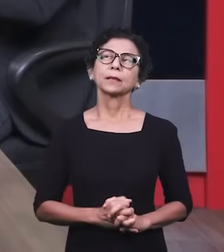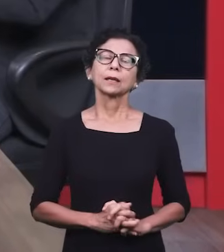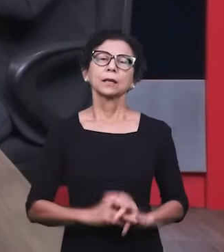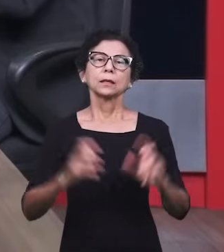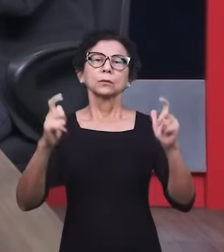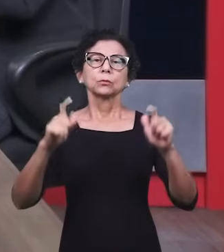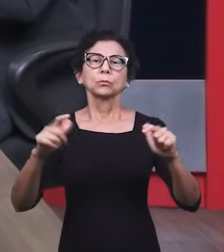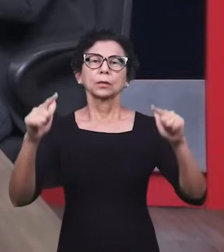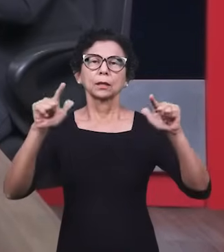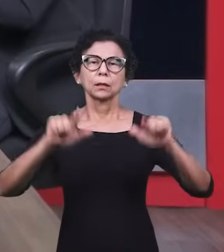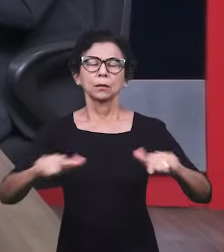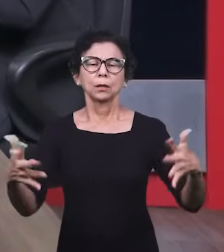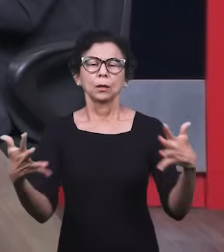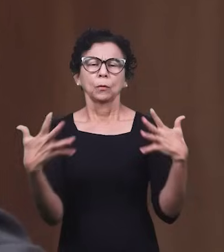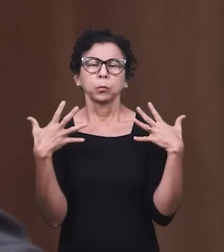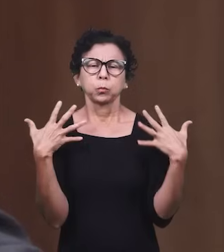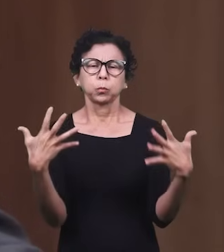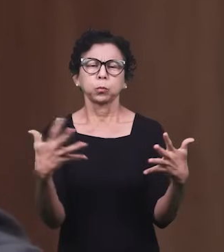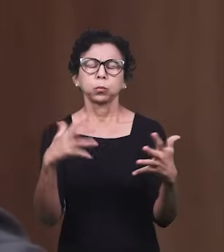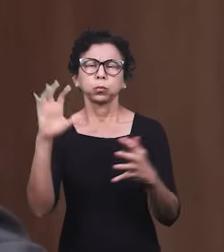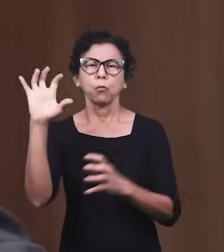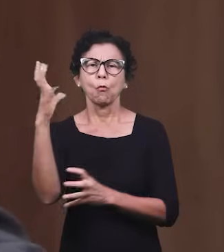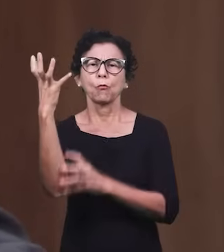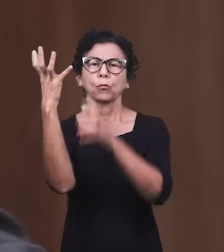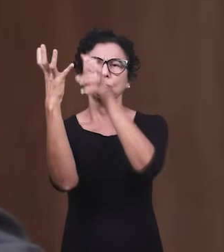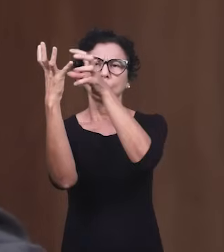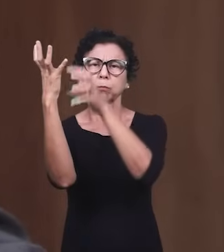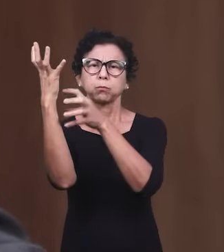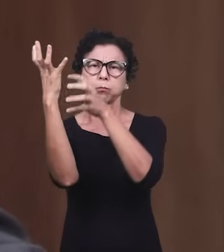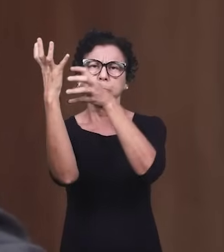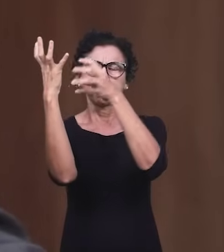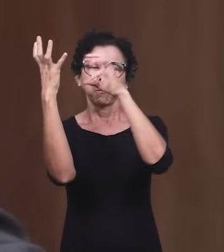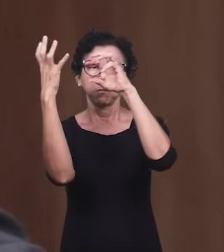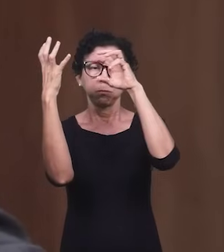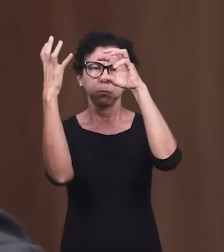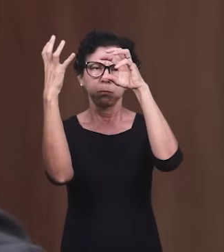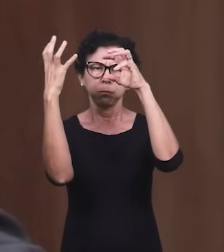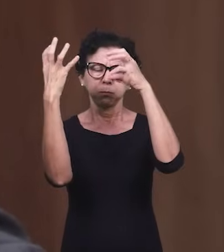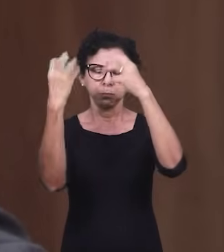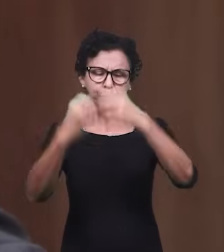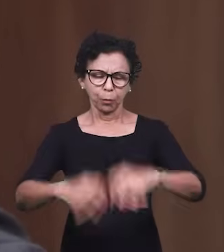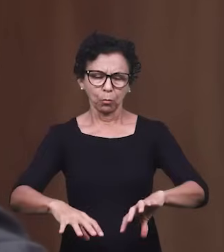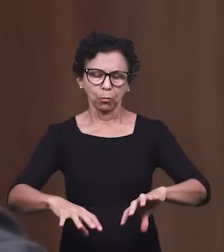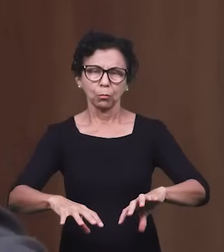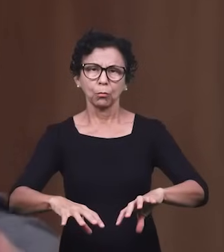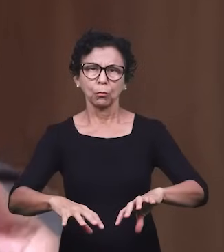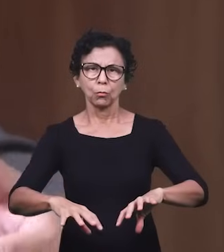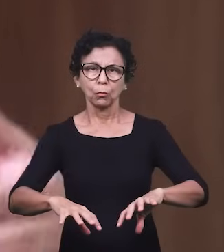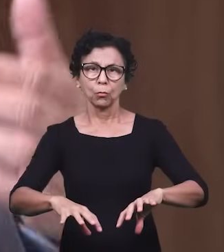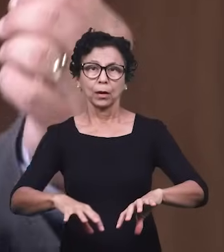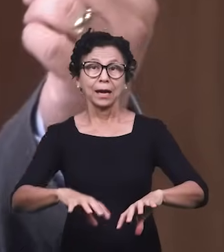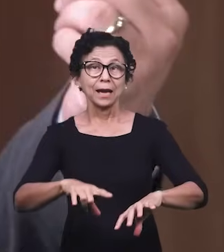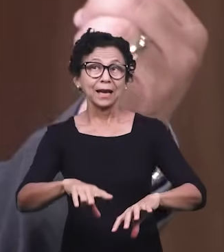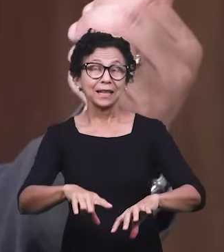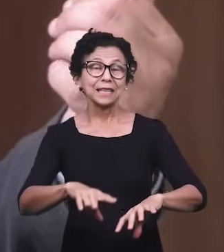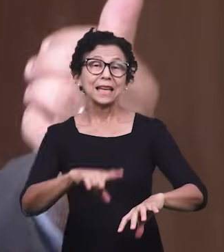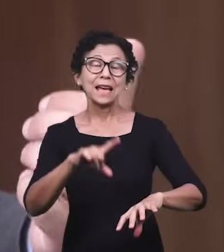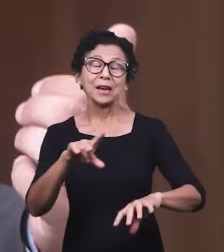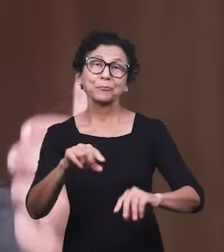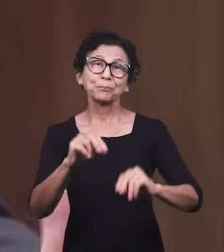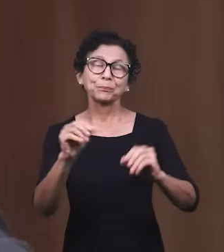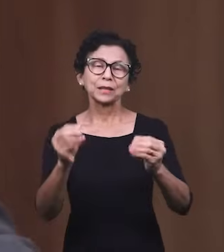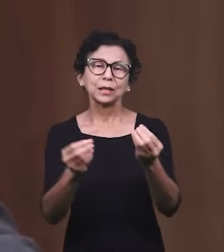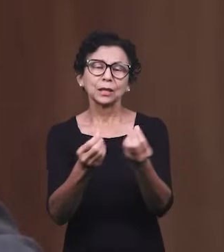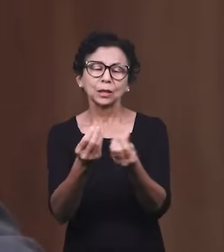no deserto ele pelos pela areia quente ele praticamente cozinha ali ali é é um alimento é é um alimento pro